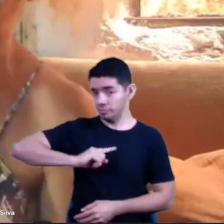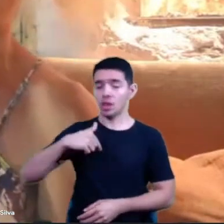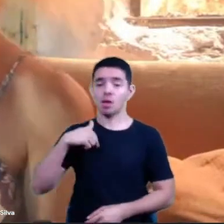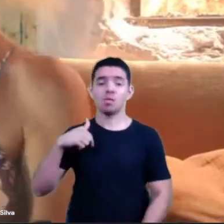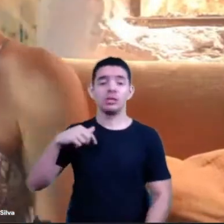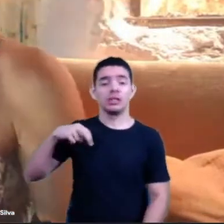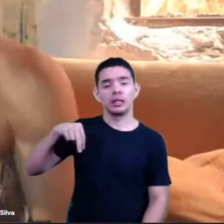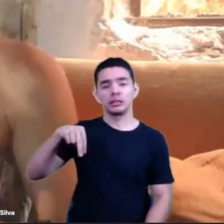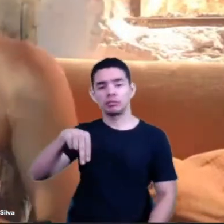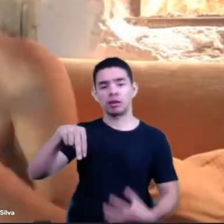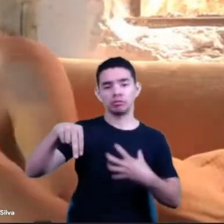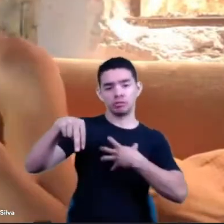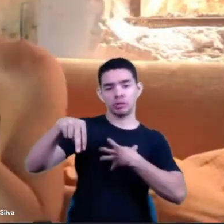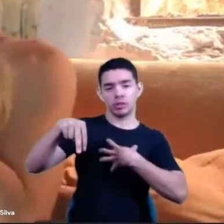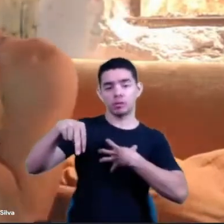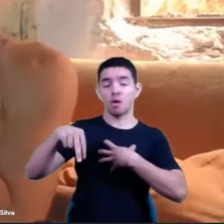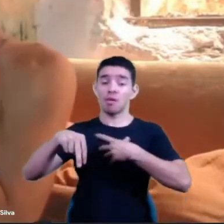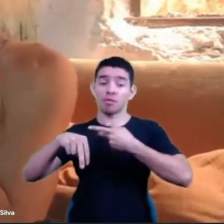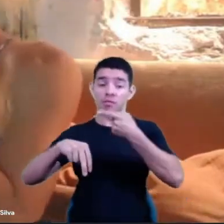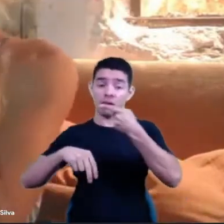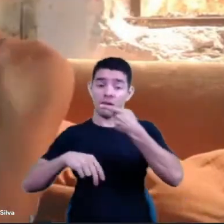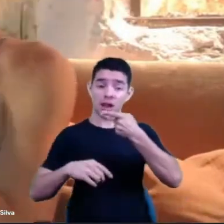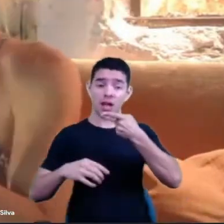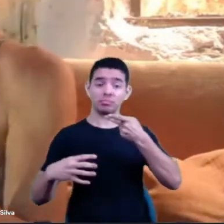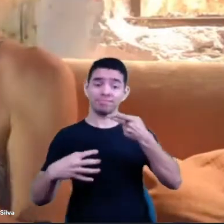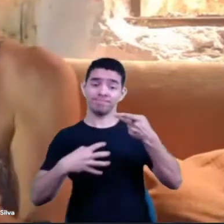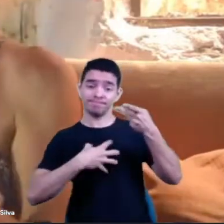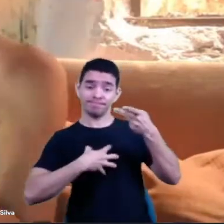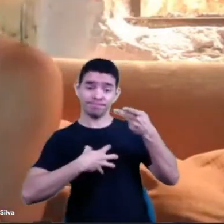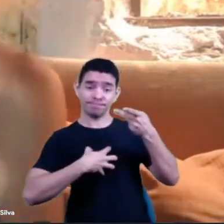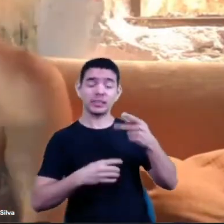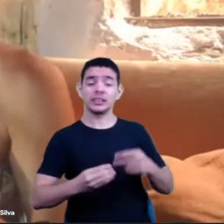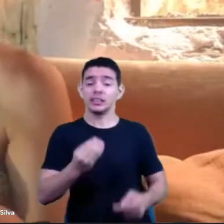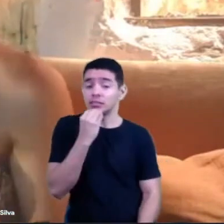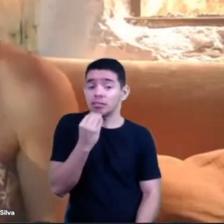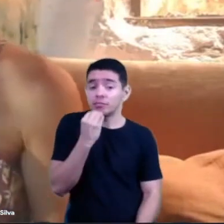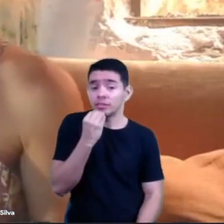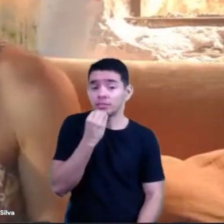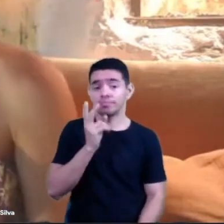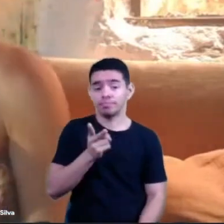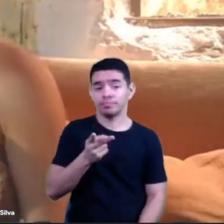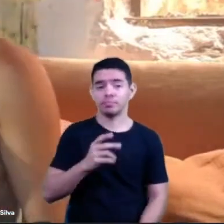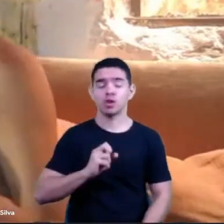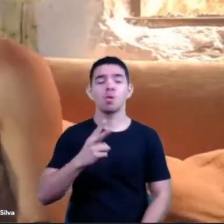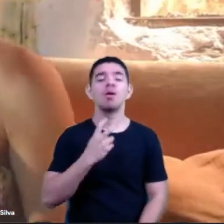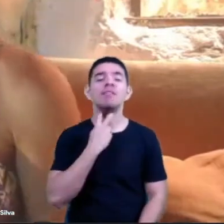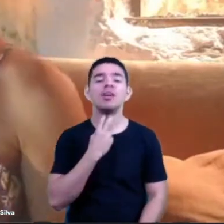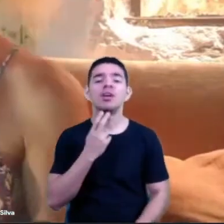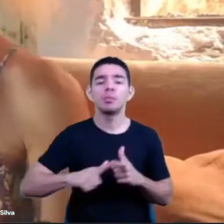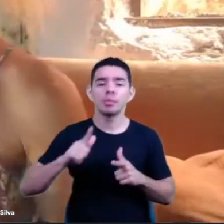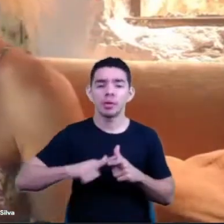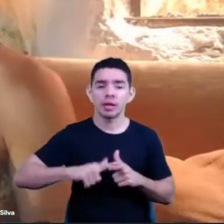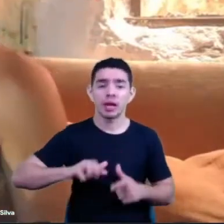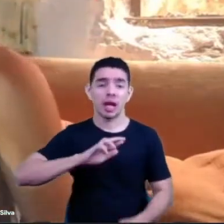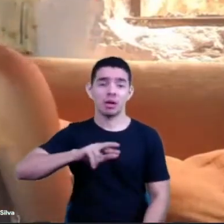que eu andava, ou falar de uma determinada forma do modo como eu deveria falar, ou a minha voz que era o problema,